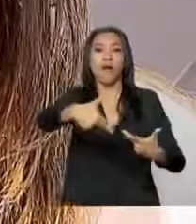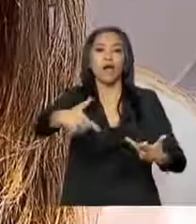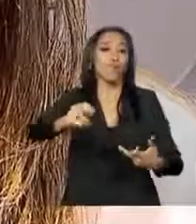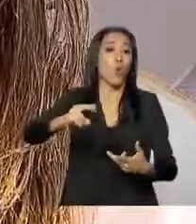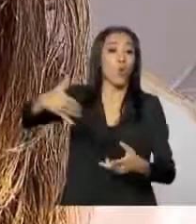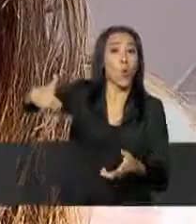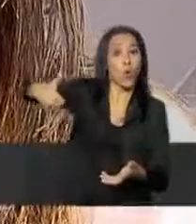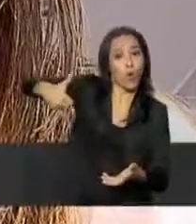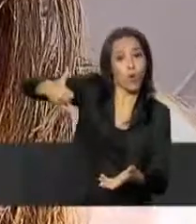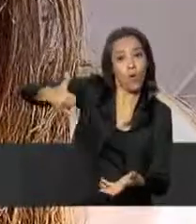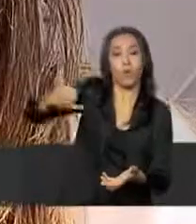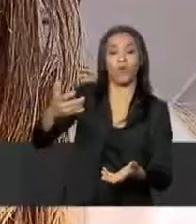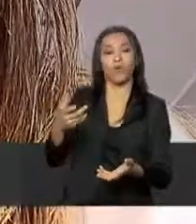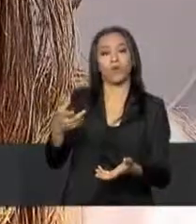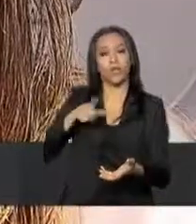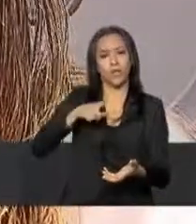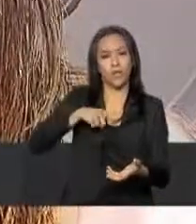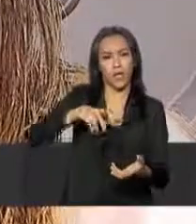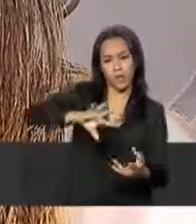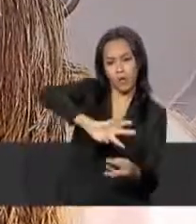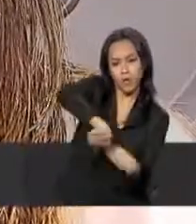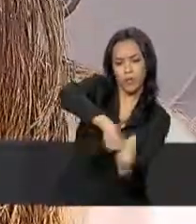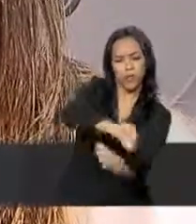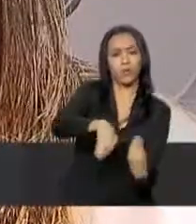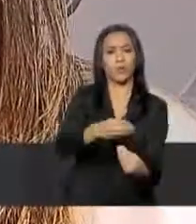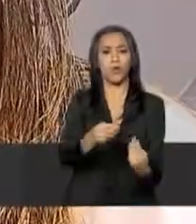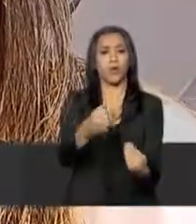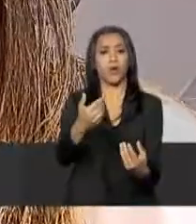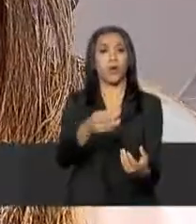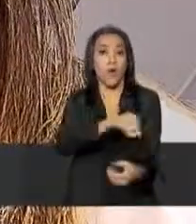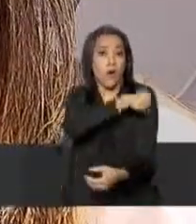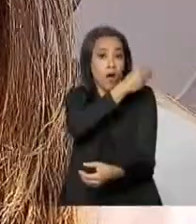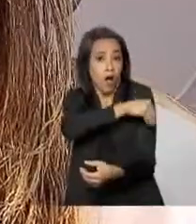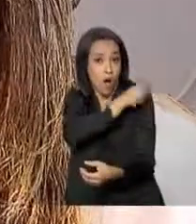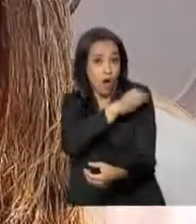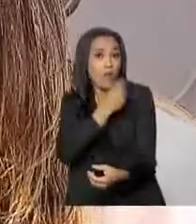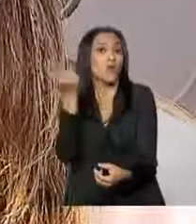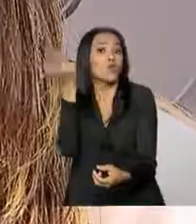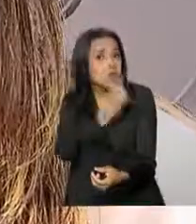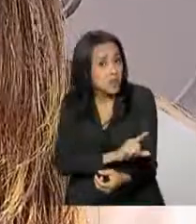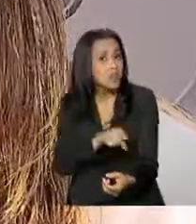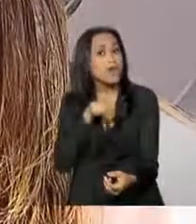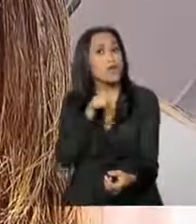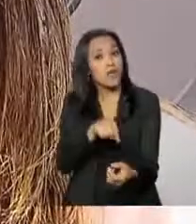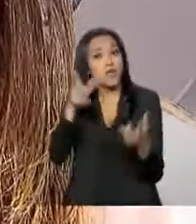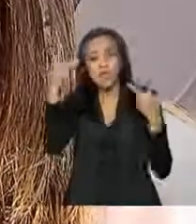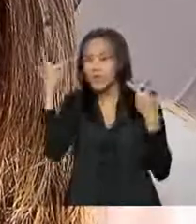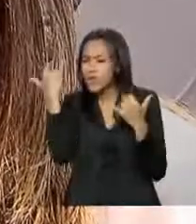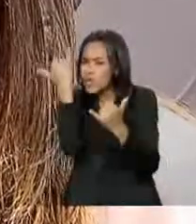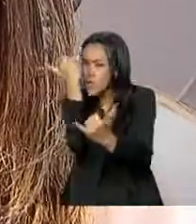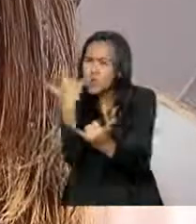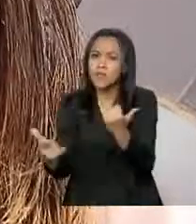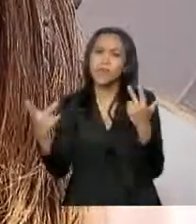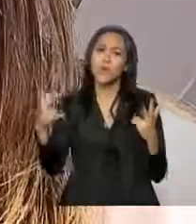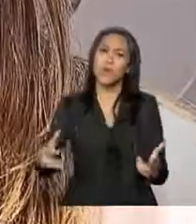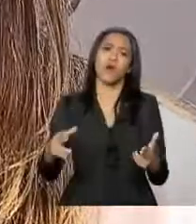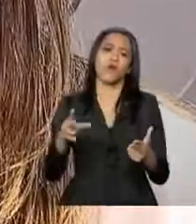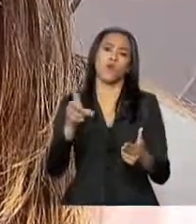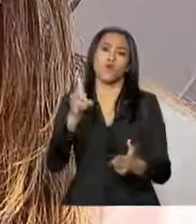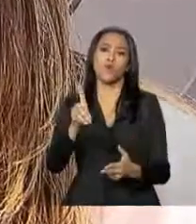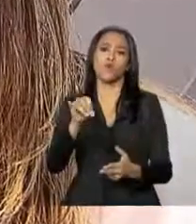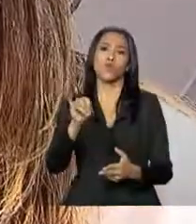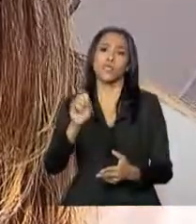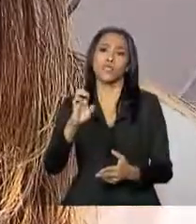e tem uma reação química com o álcool e o catalisador, e a gente obtém um combustível bastante semelhante ao diesel de petróleo. Por isso,